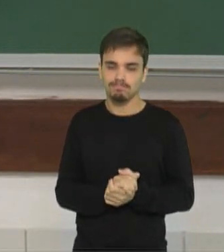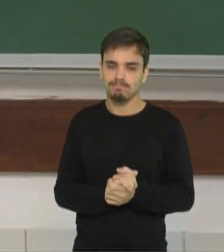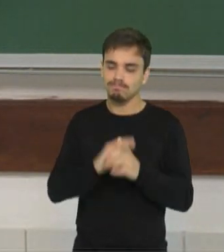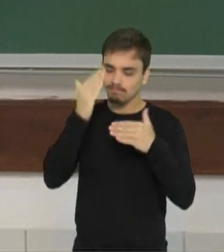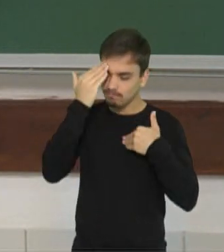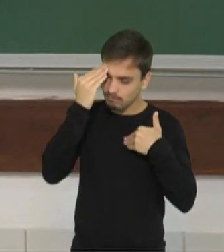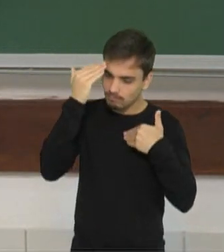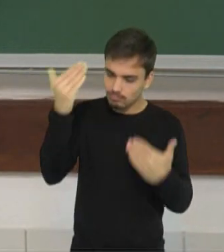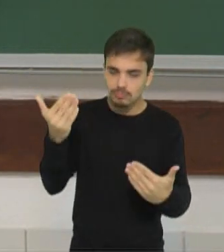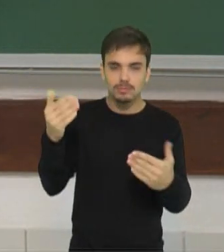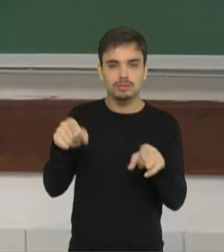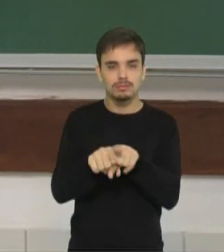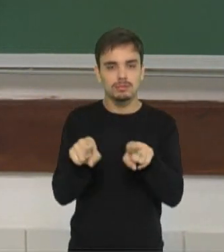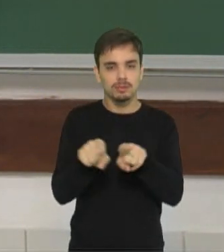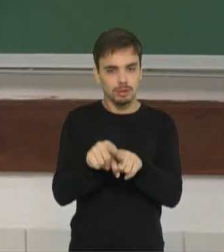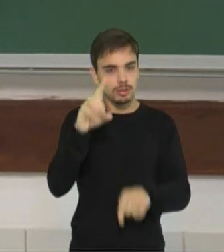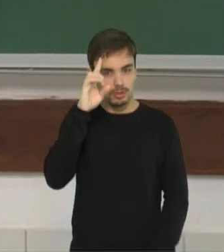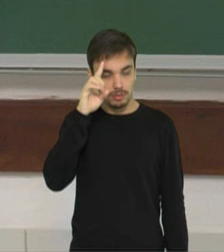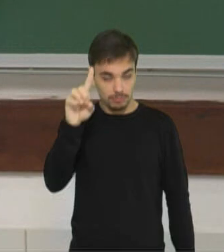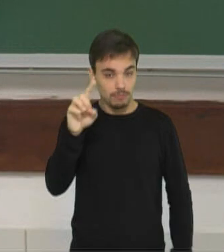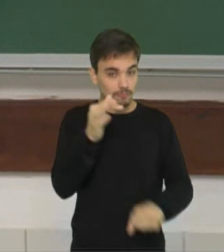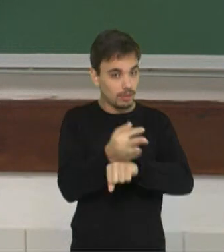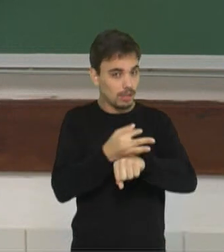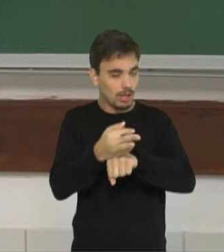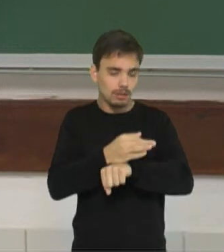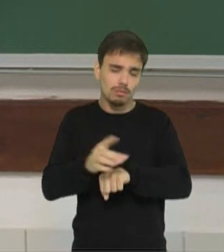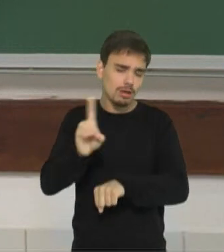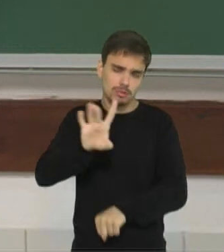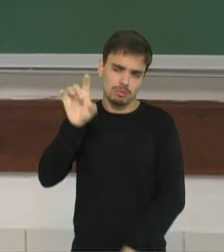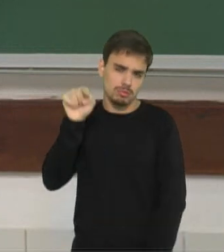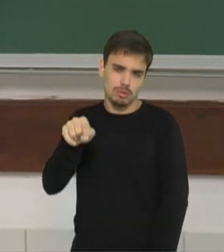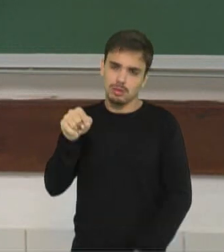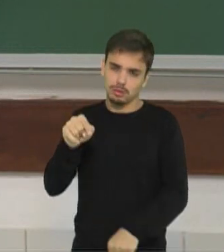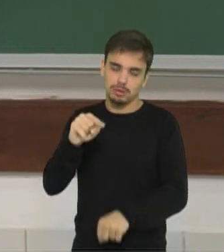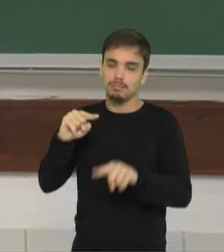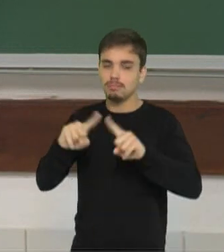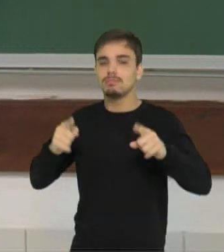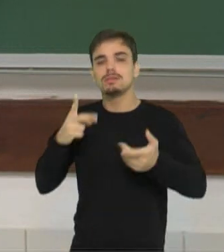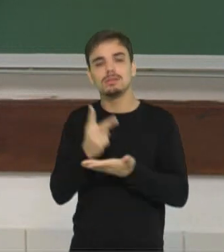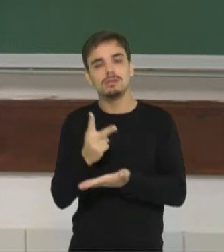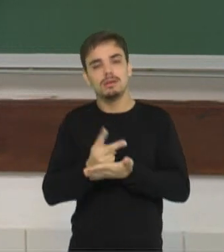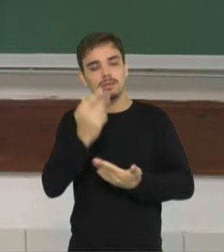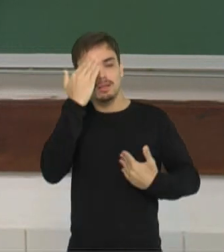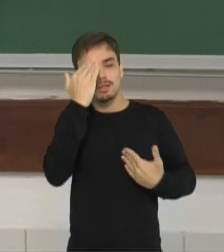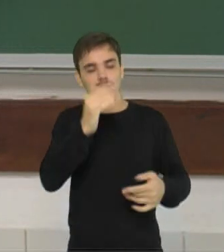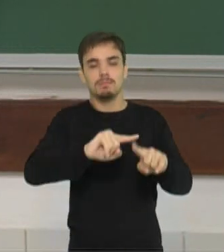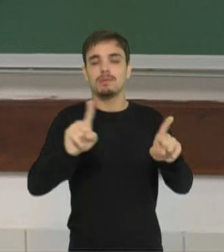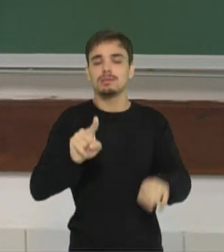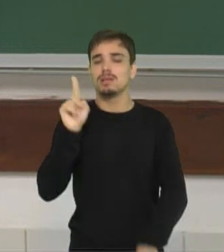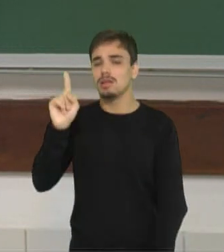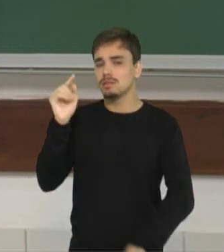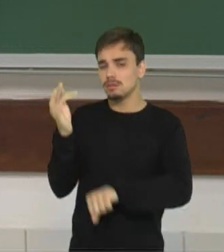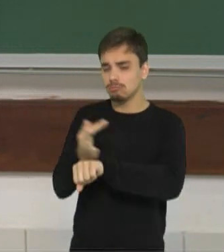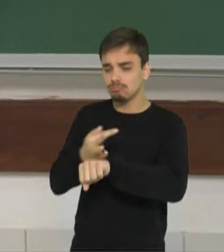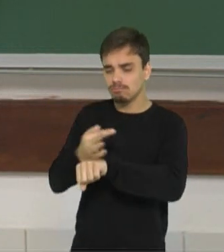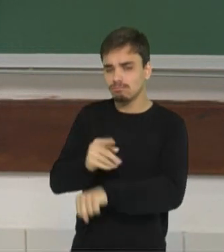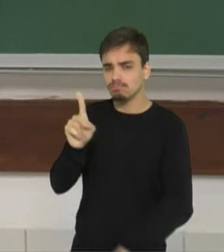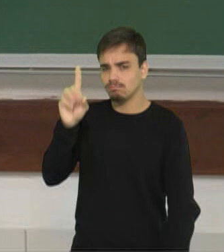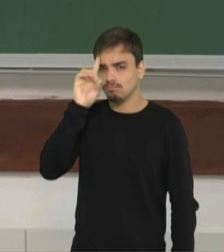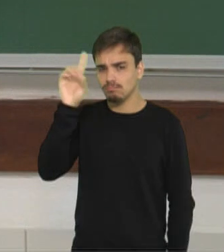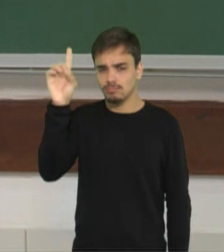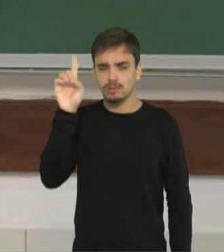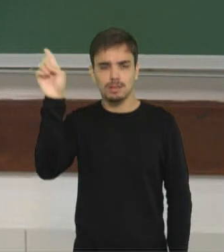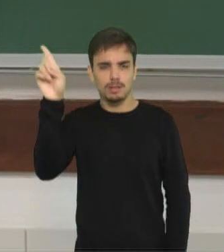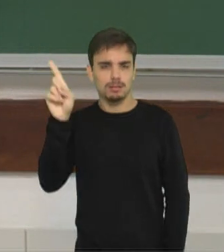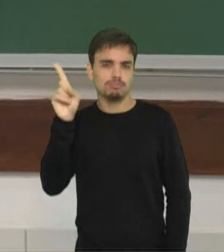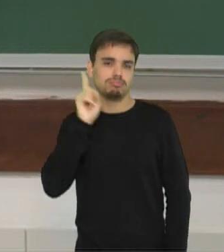gente agradecer, né? Não só nesse dia, claro, a gente sempre tem que ser grato, mas esse dia é um dia que lá nos Estados